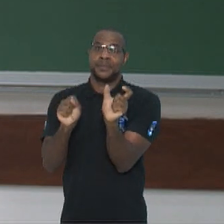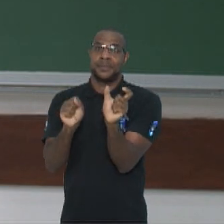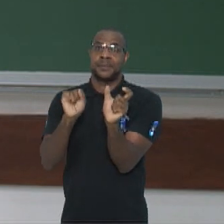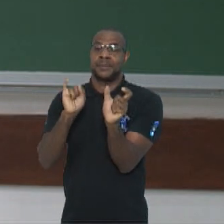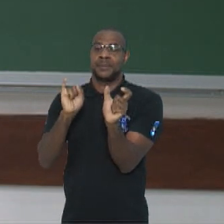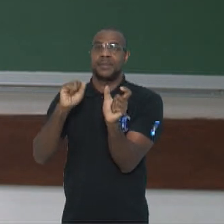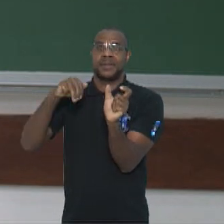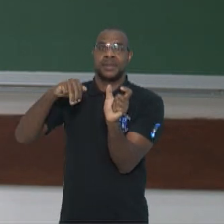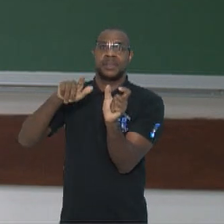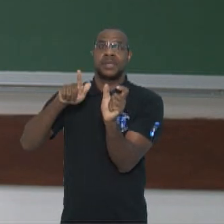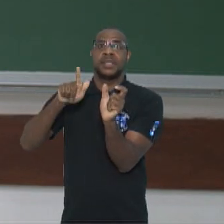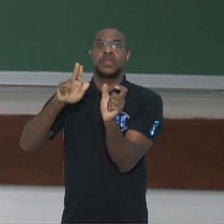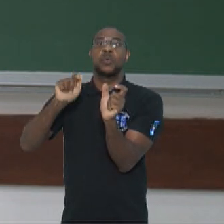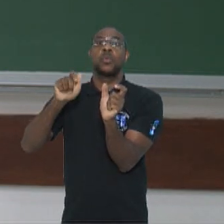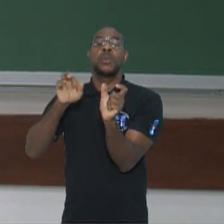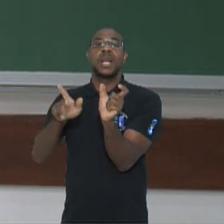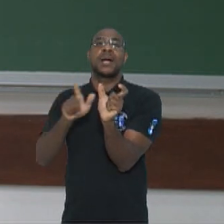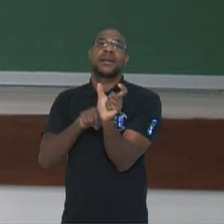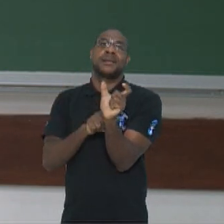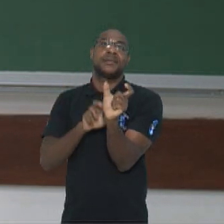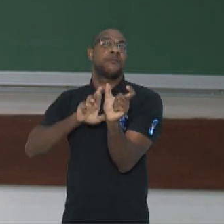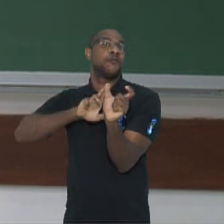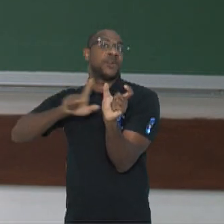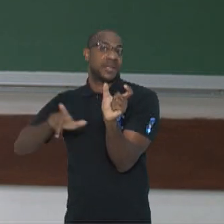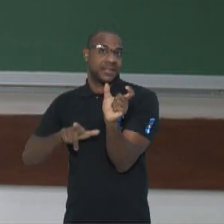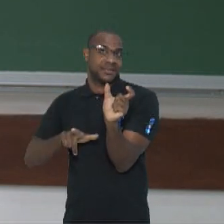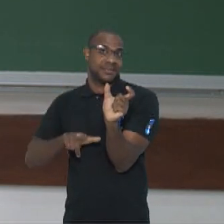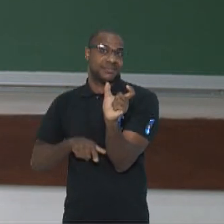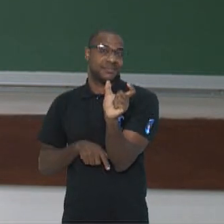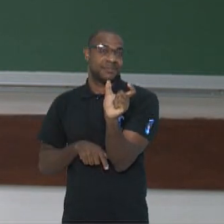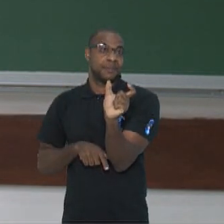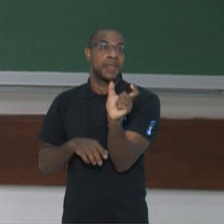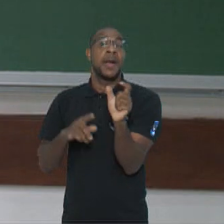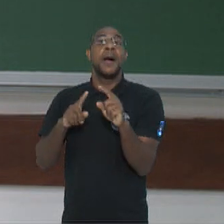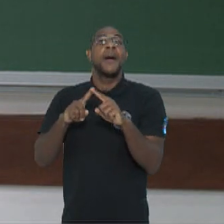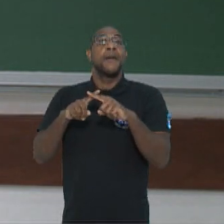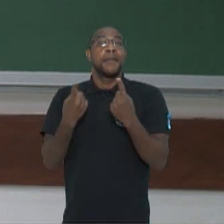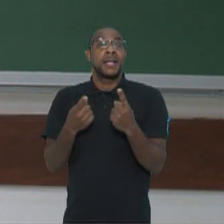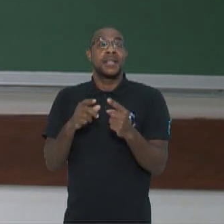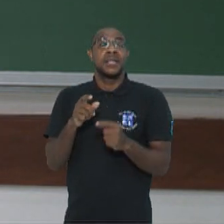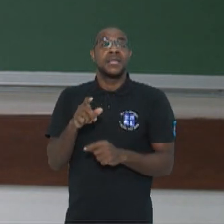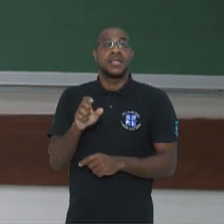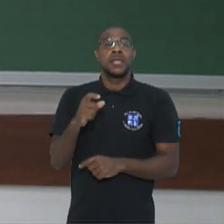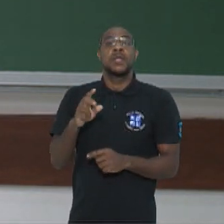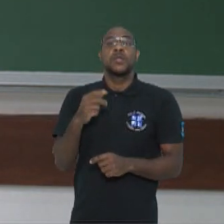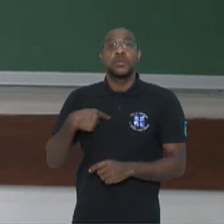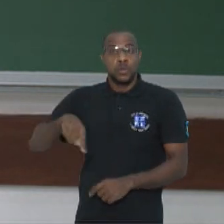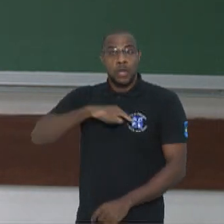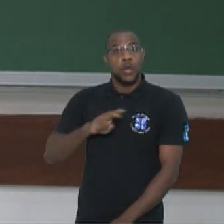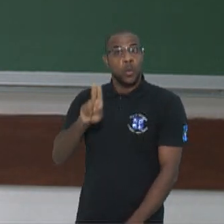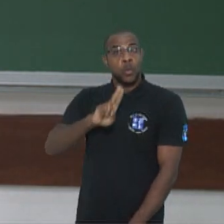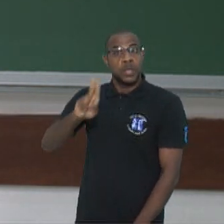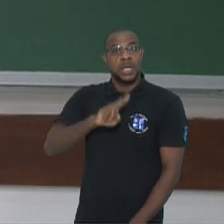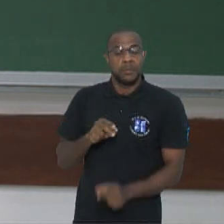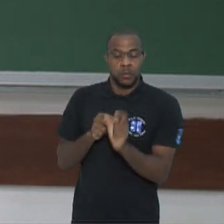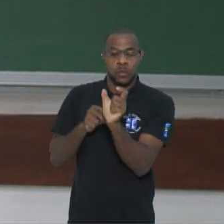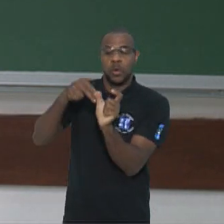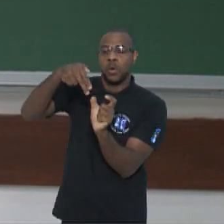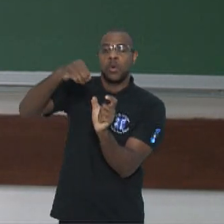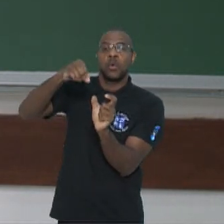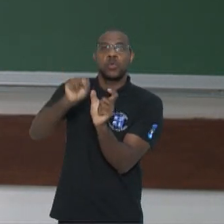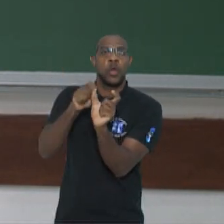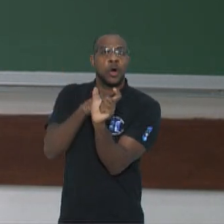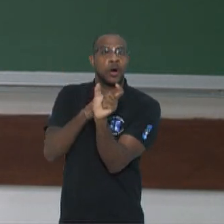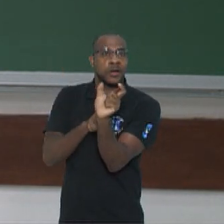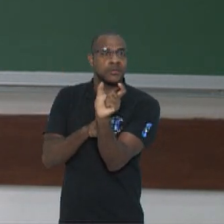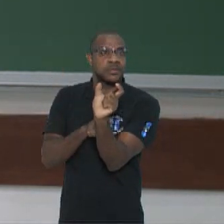certo? Mesmo que o sentido seja de plural. Agora, quando nós usamos o nós mesmo,